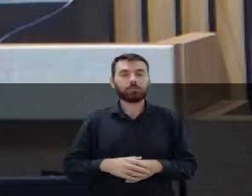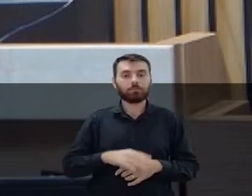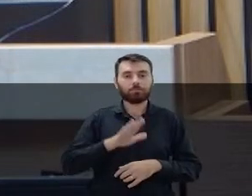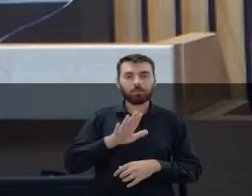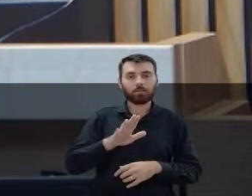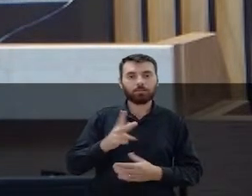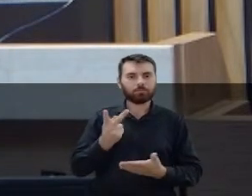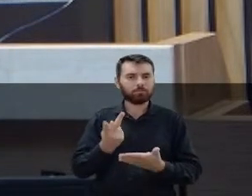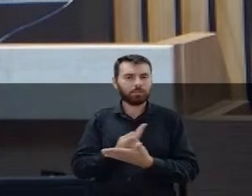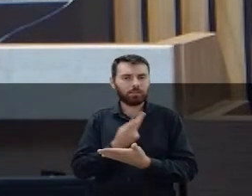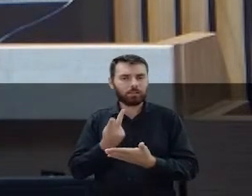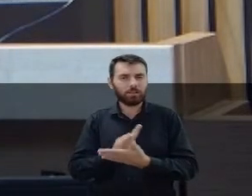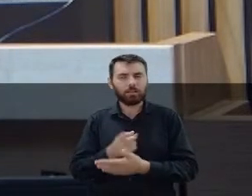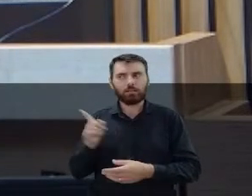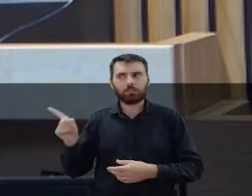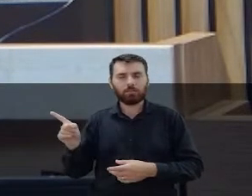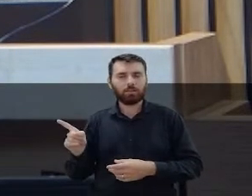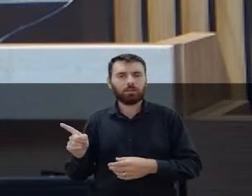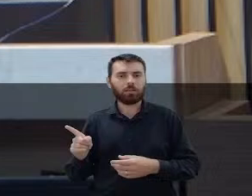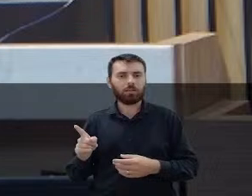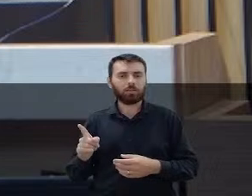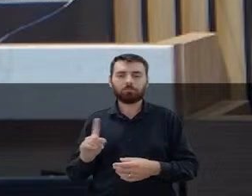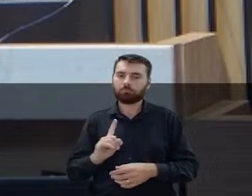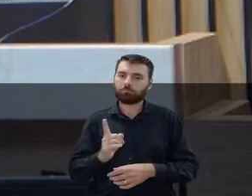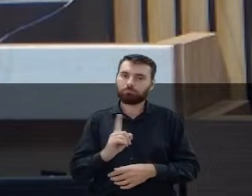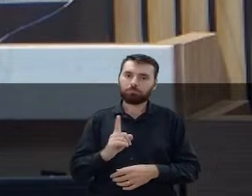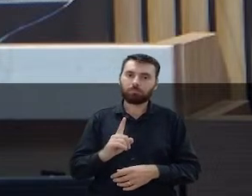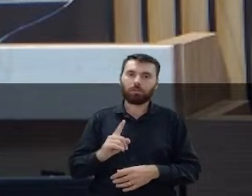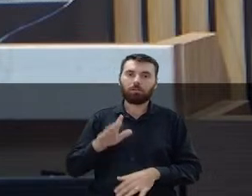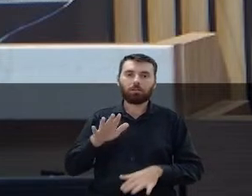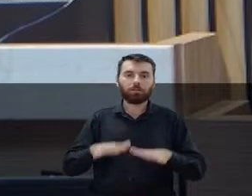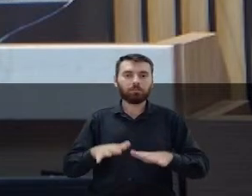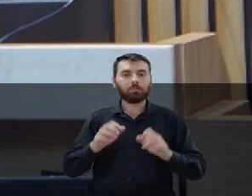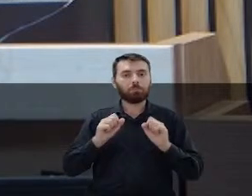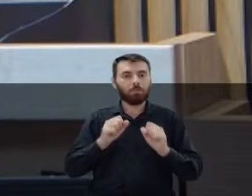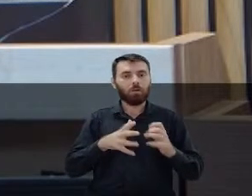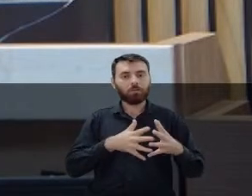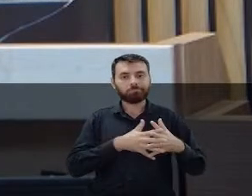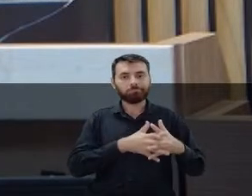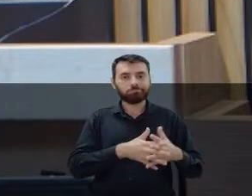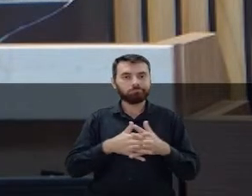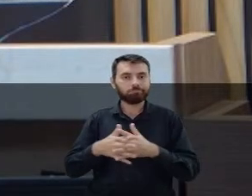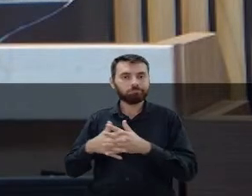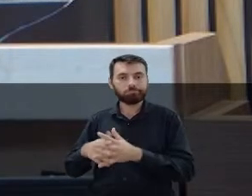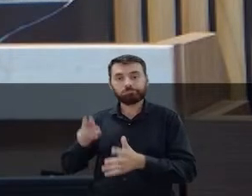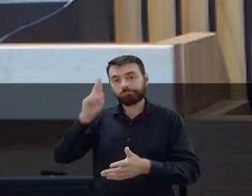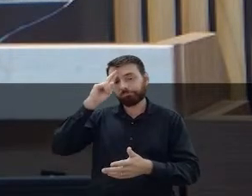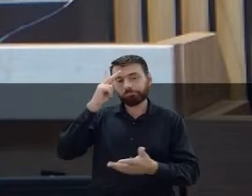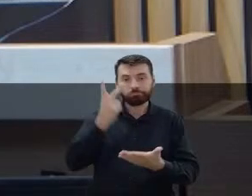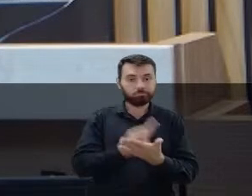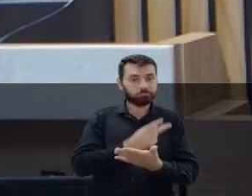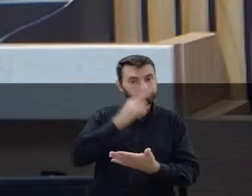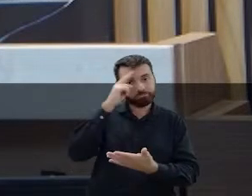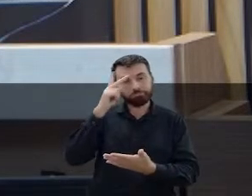ilícito, dada a aparente confusão e ineficiência da gestão praticada pela ré em seu